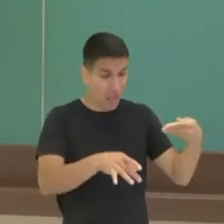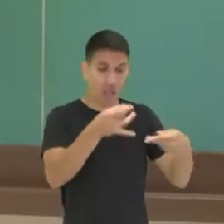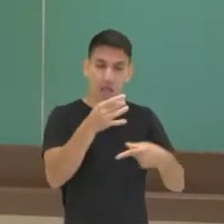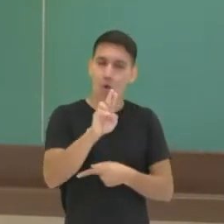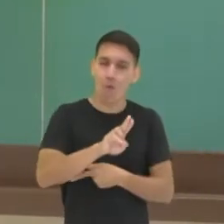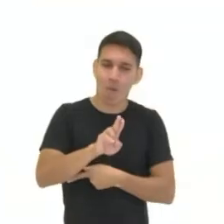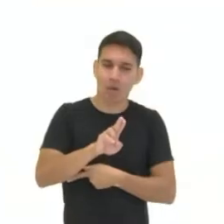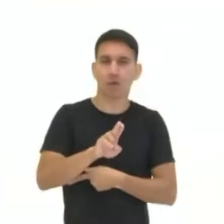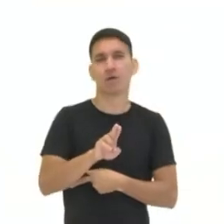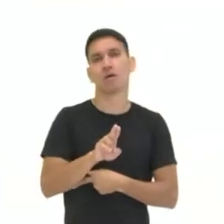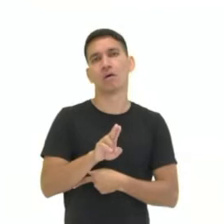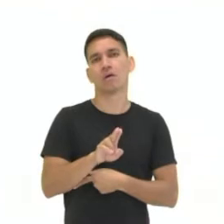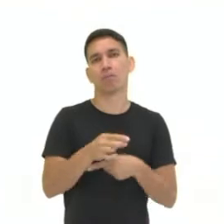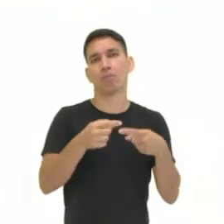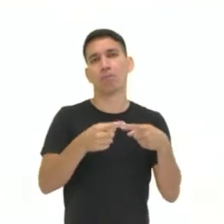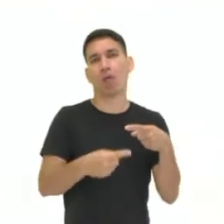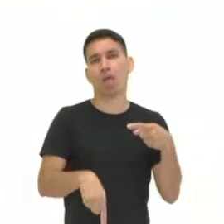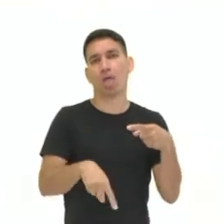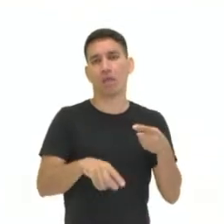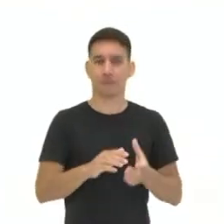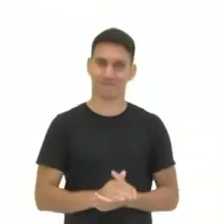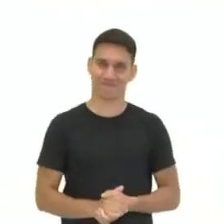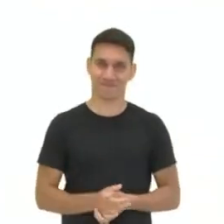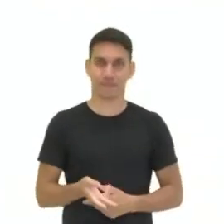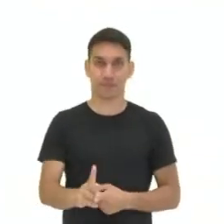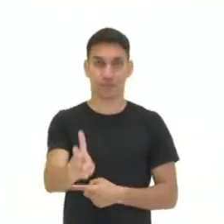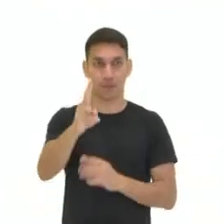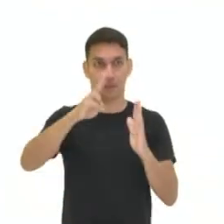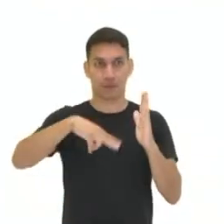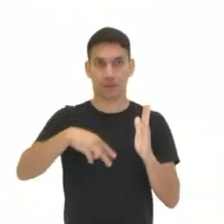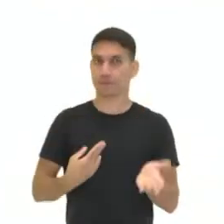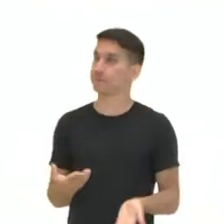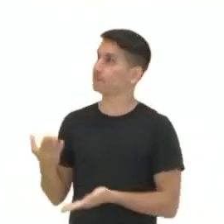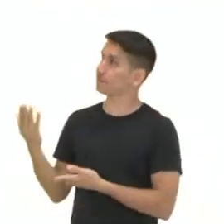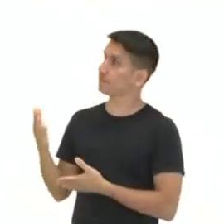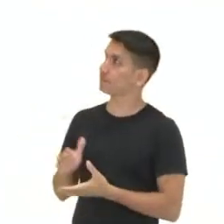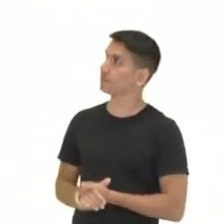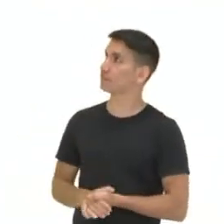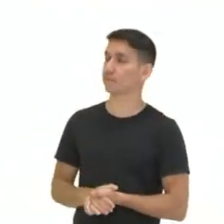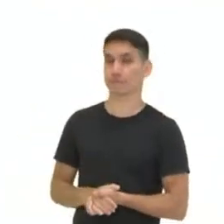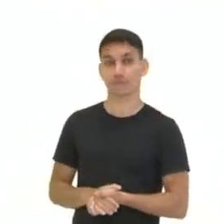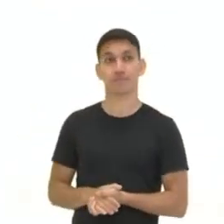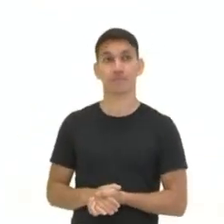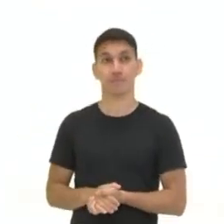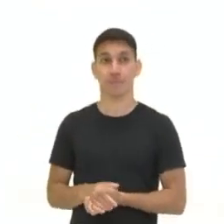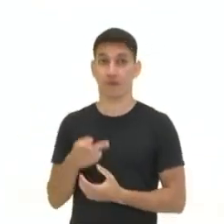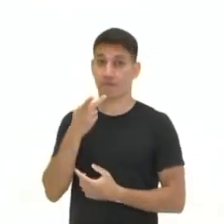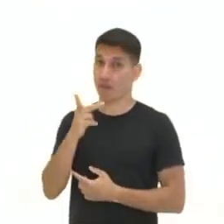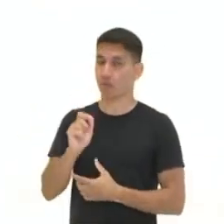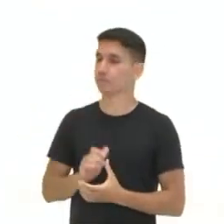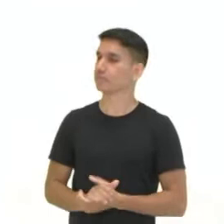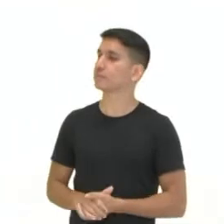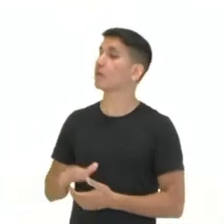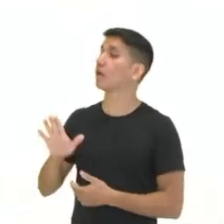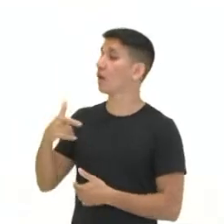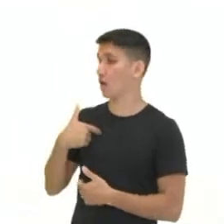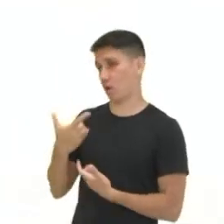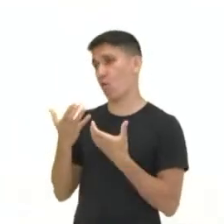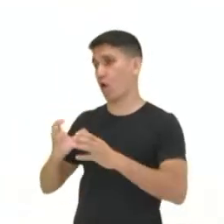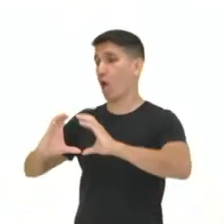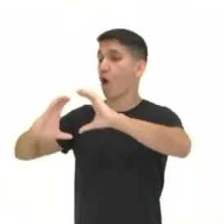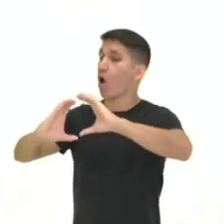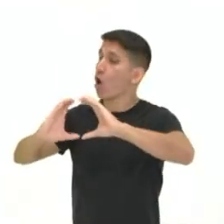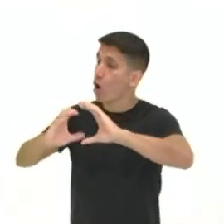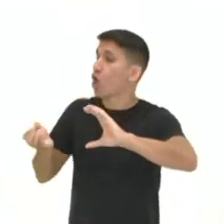produto comprado. Continuando a leitura. Aí o personagem diz assim: quero uma roda